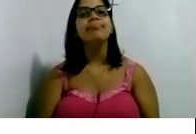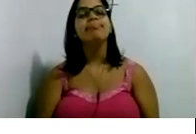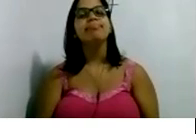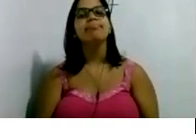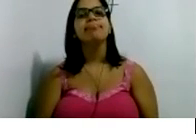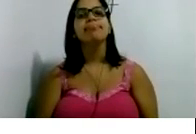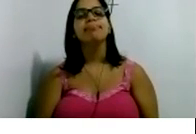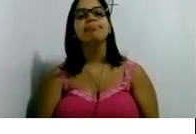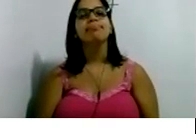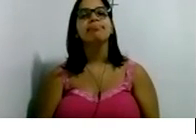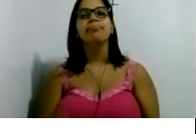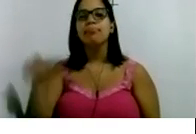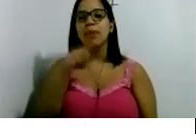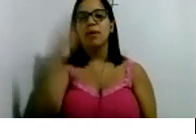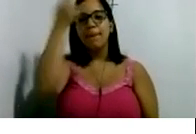O que vocês acham?